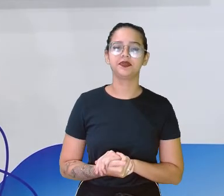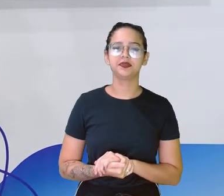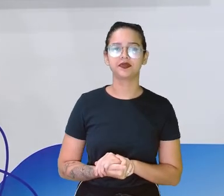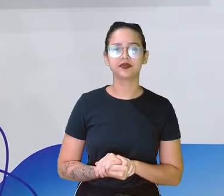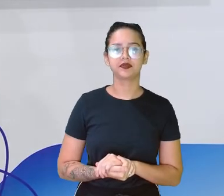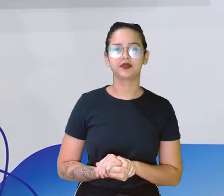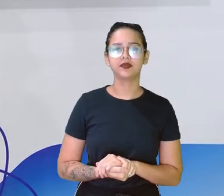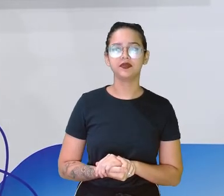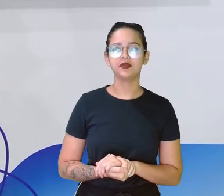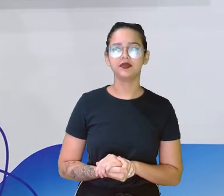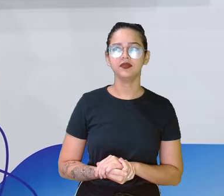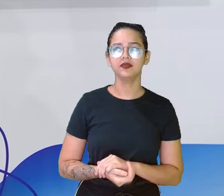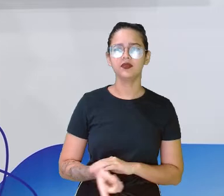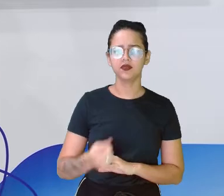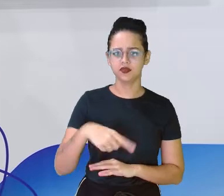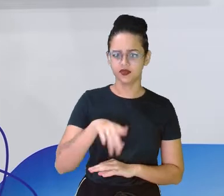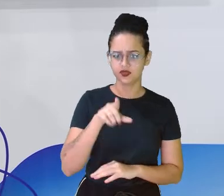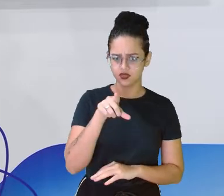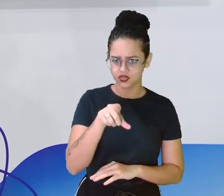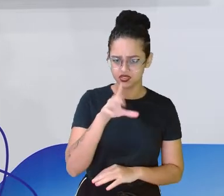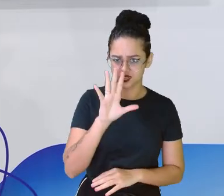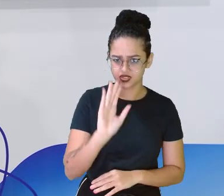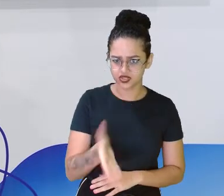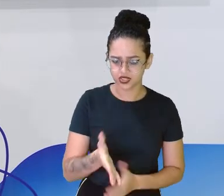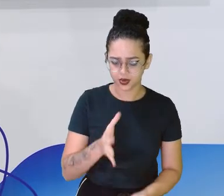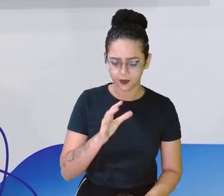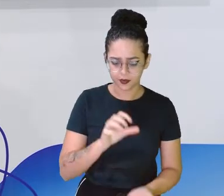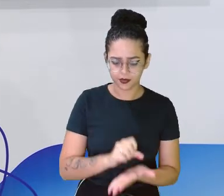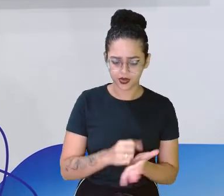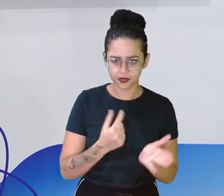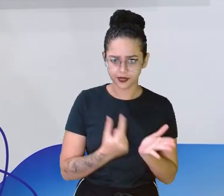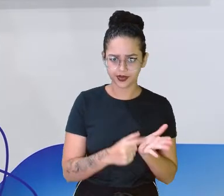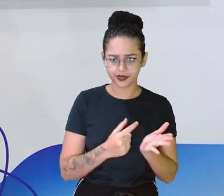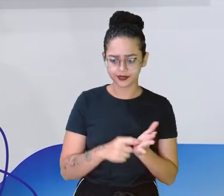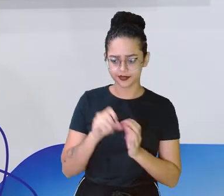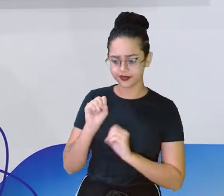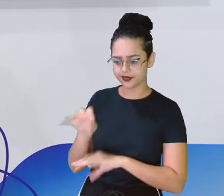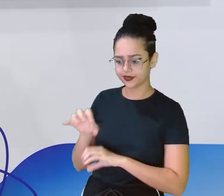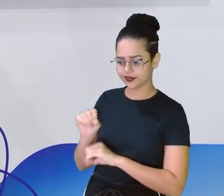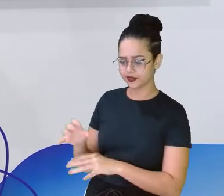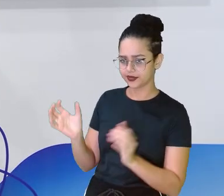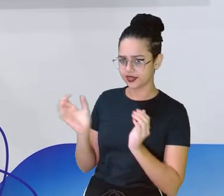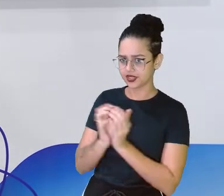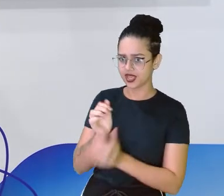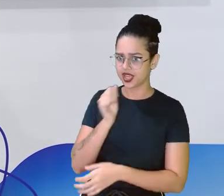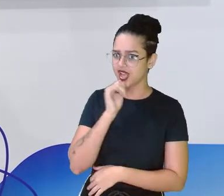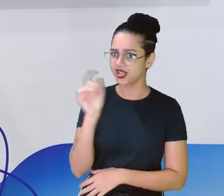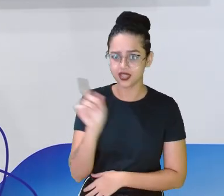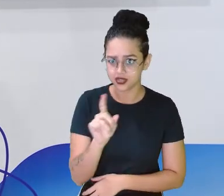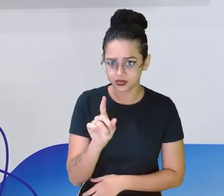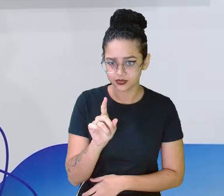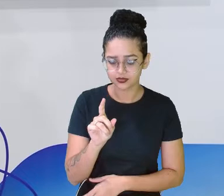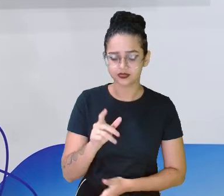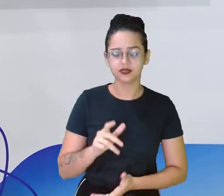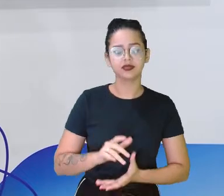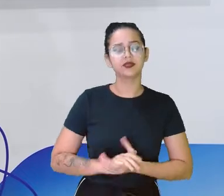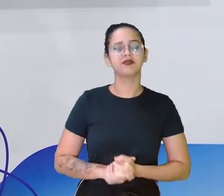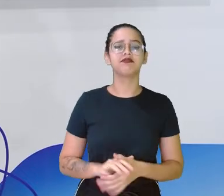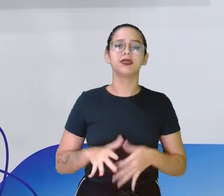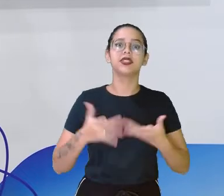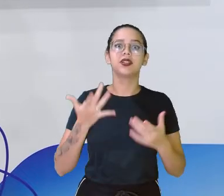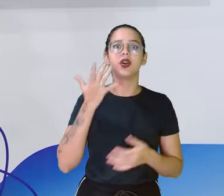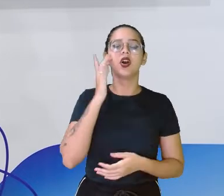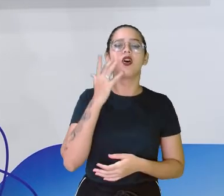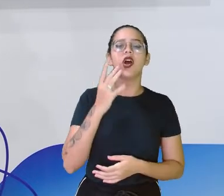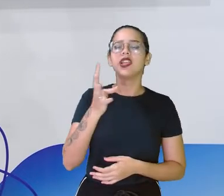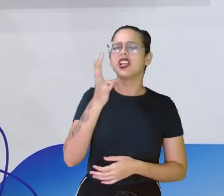acostumados. Você já baixou o aplicativo do Educa Recife? Ainda não? Você que ainda não baixou, provavelmente